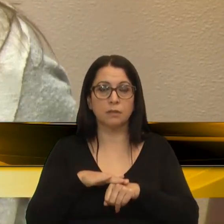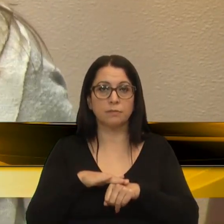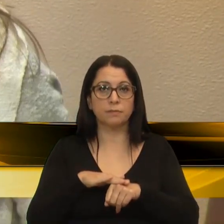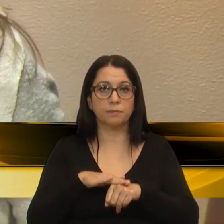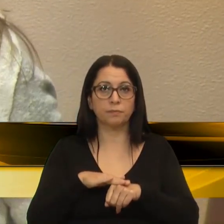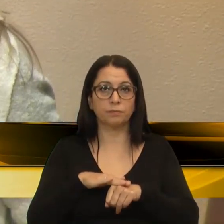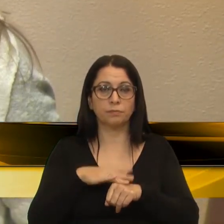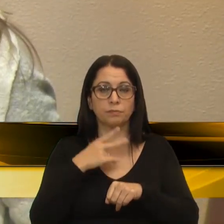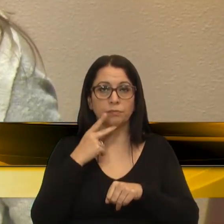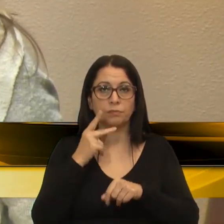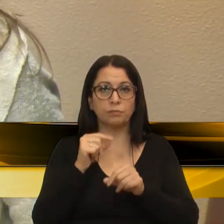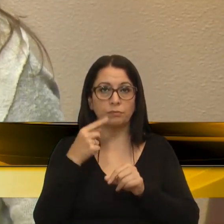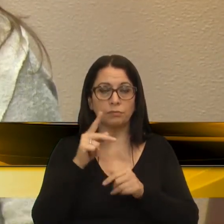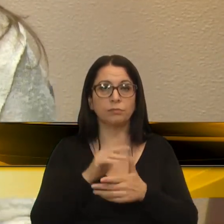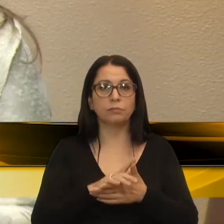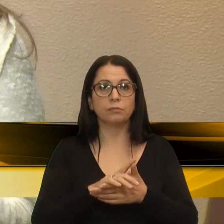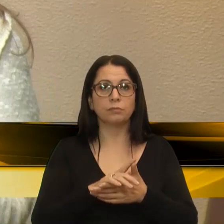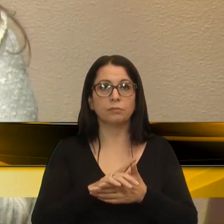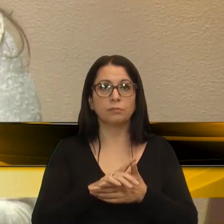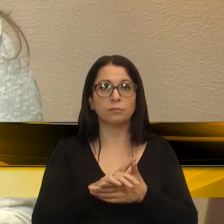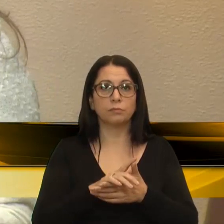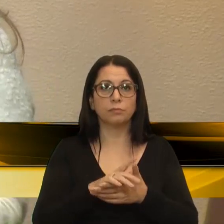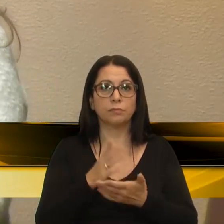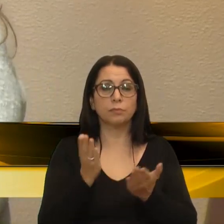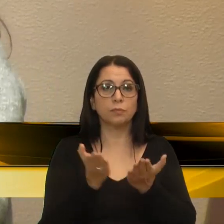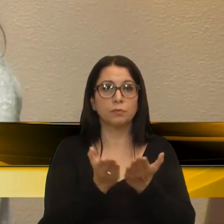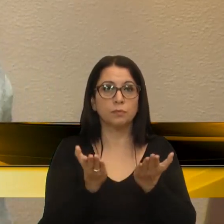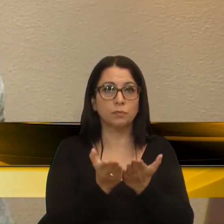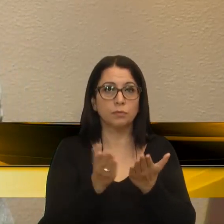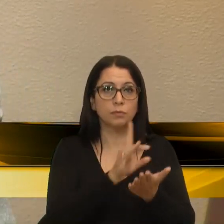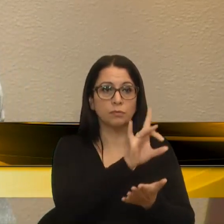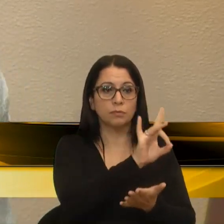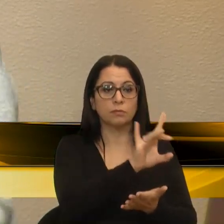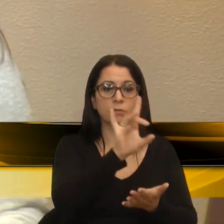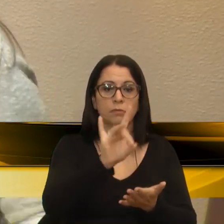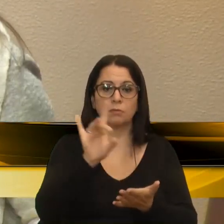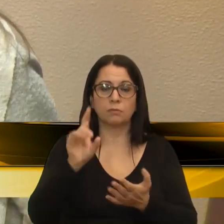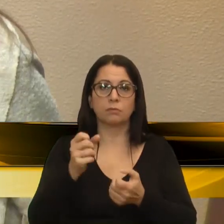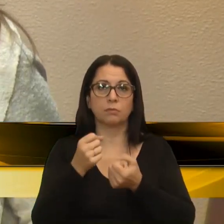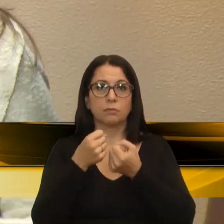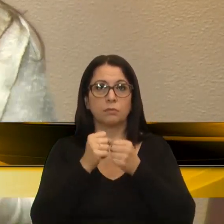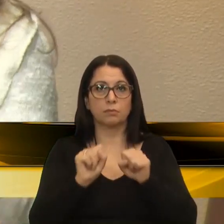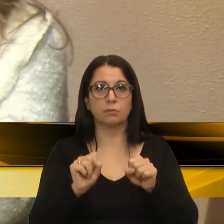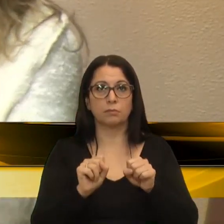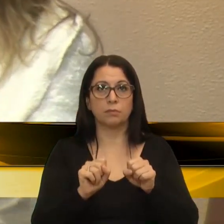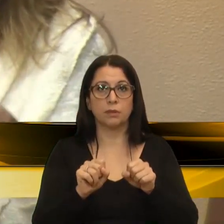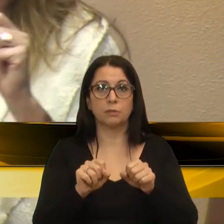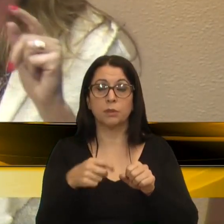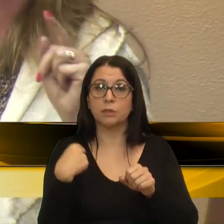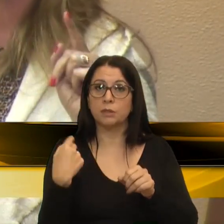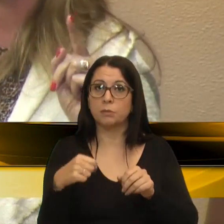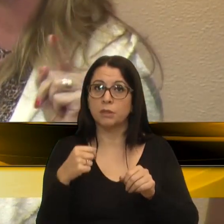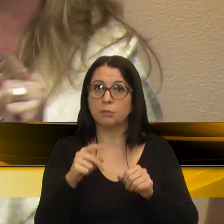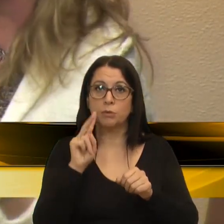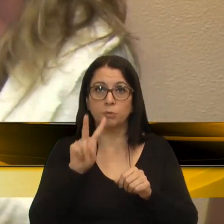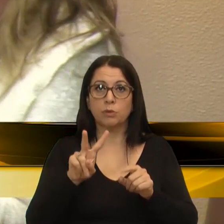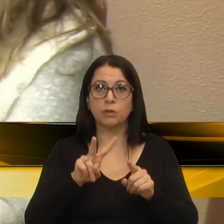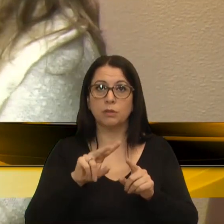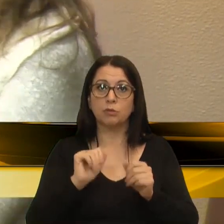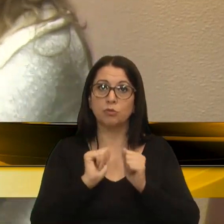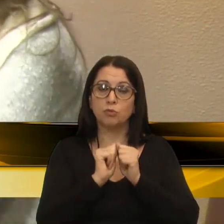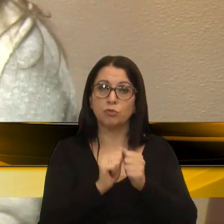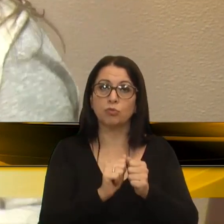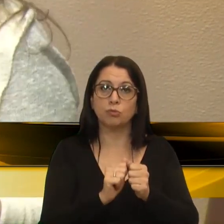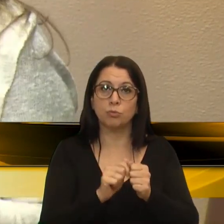até palavras suas, foi baseados em estudos com cada secretaria, mas precisamos de uma visão